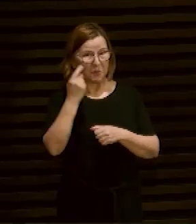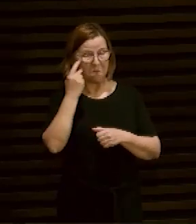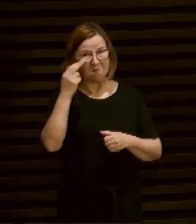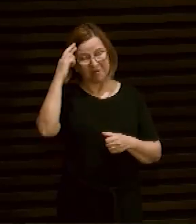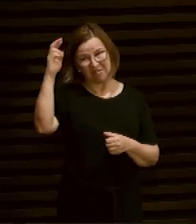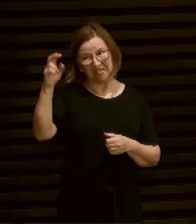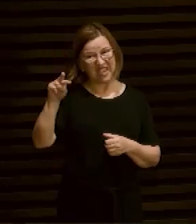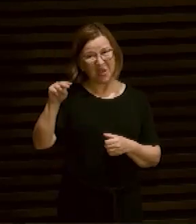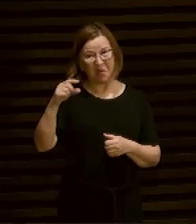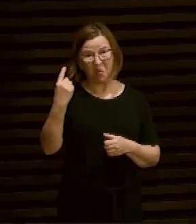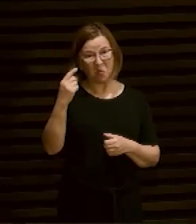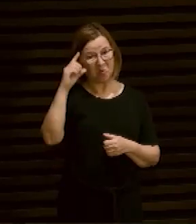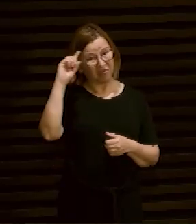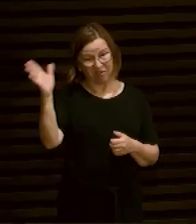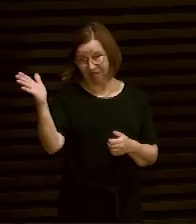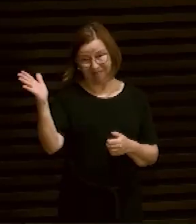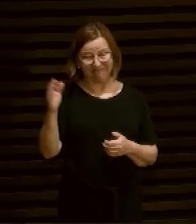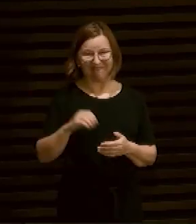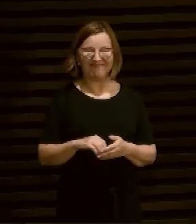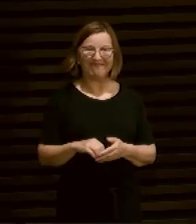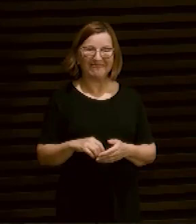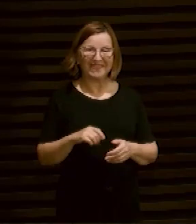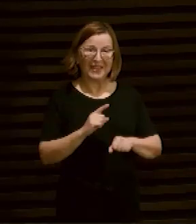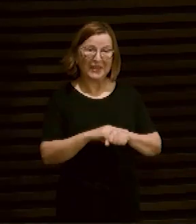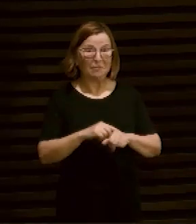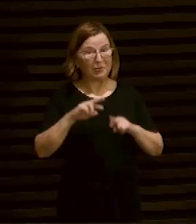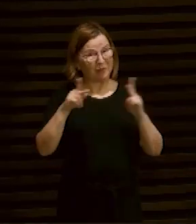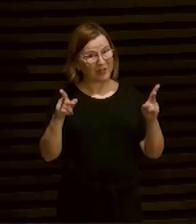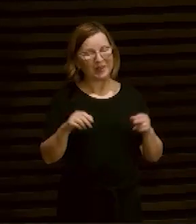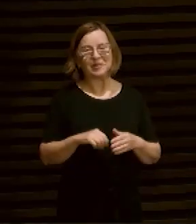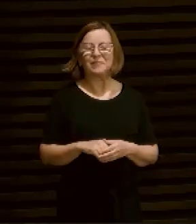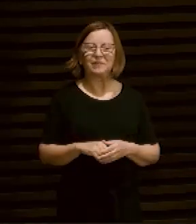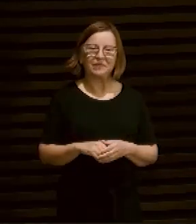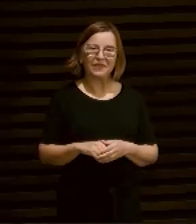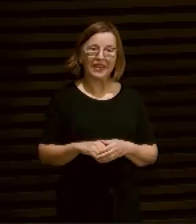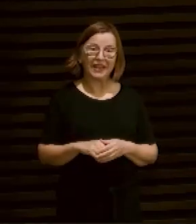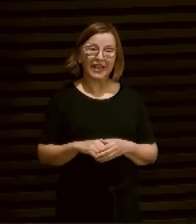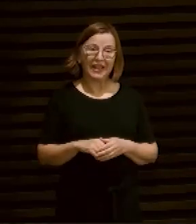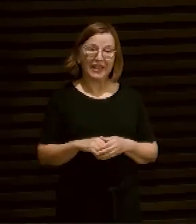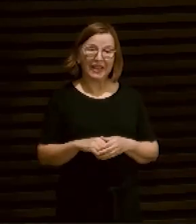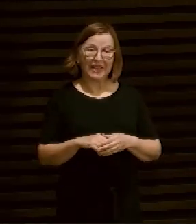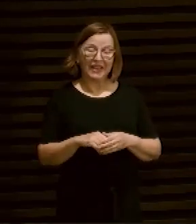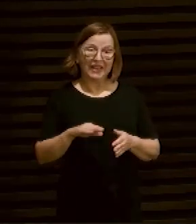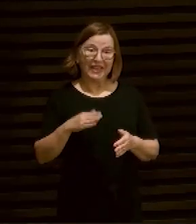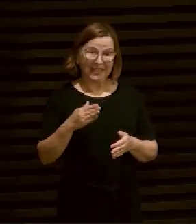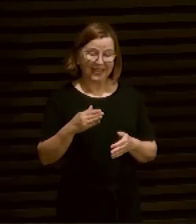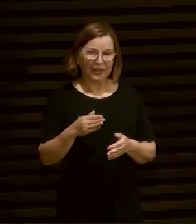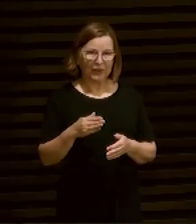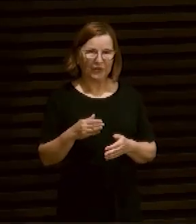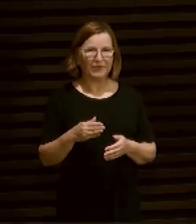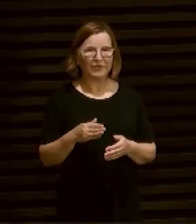ano 30, nós estamos chegando em 2 dias. Apenas 2 dias dentro